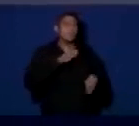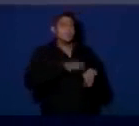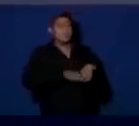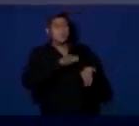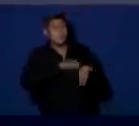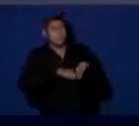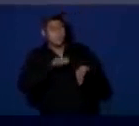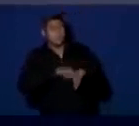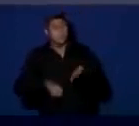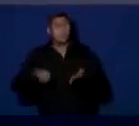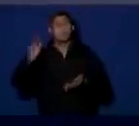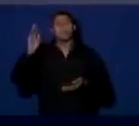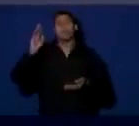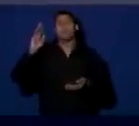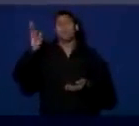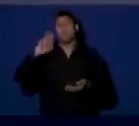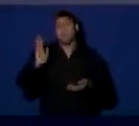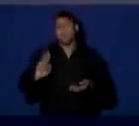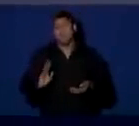Quer dizer, o Brasil em